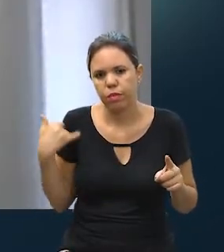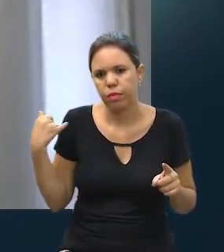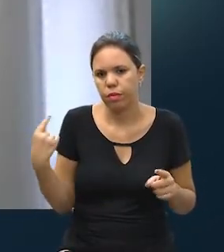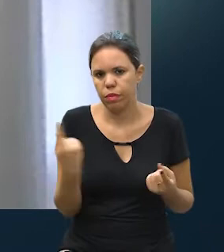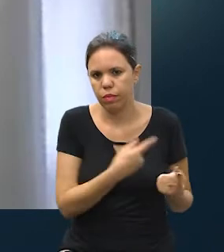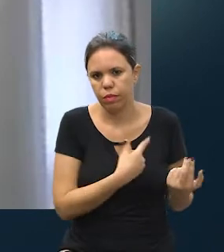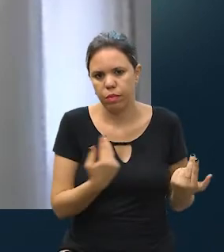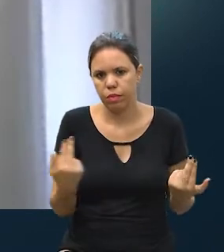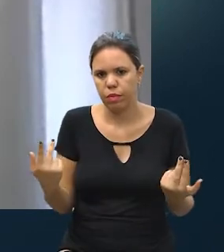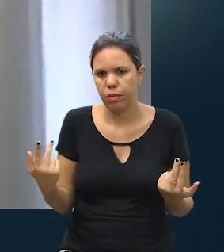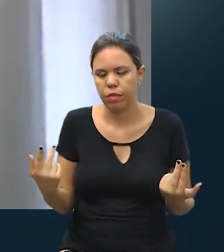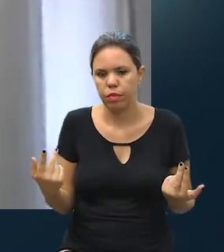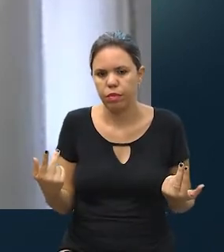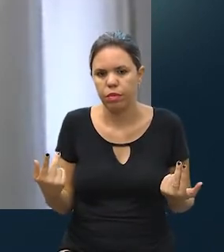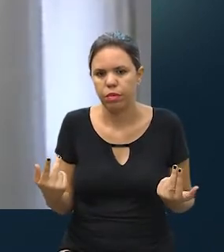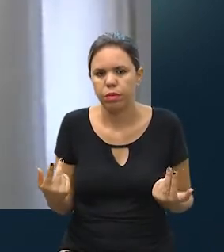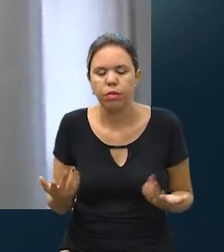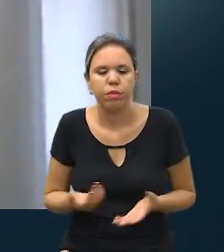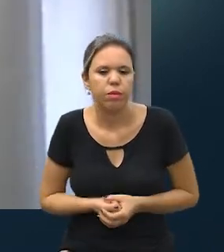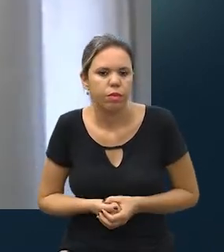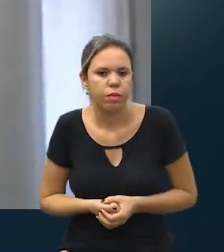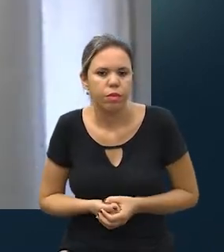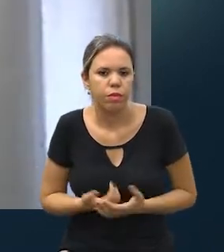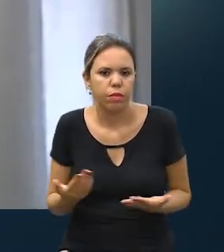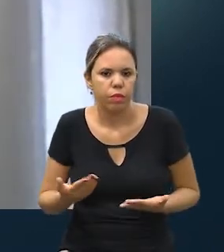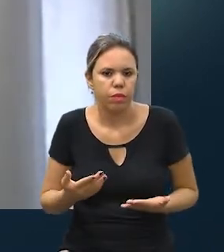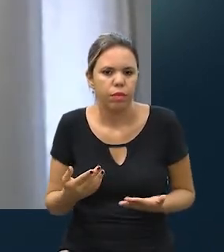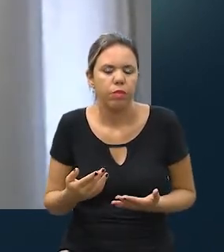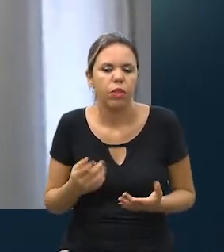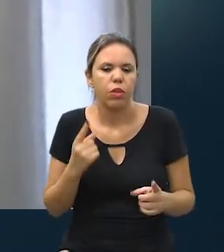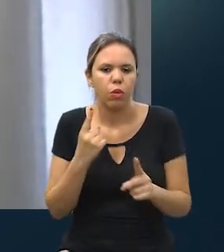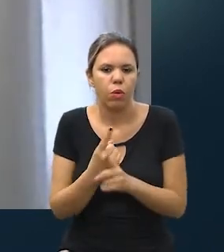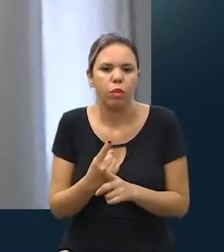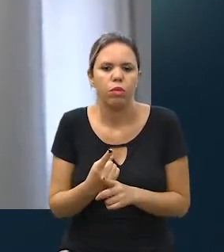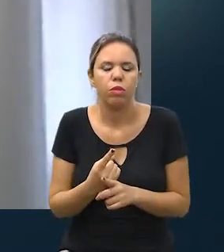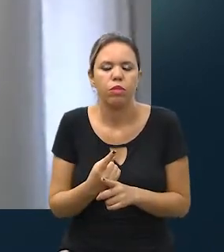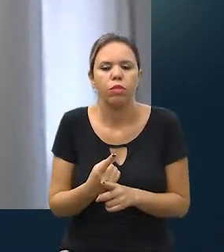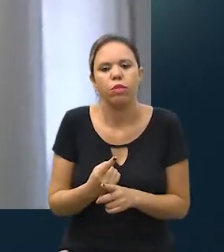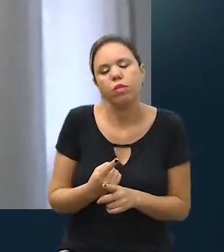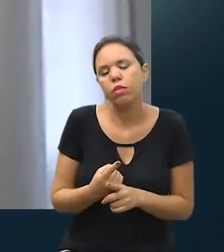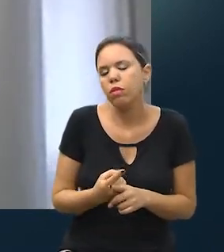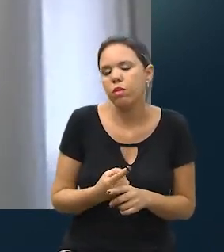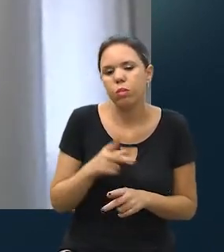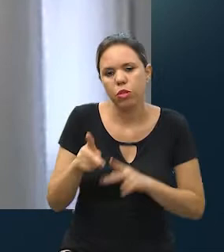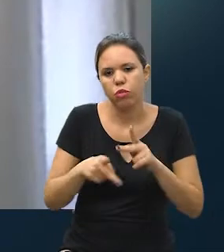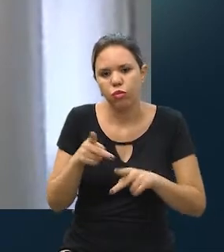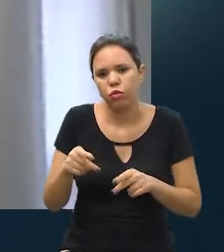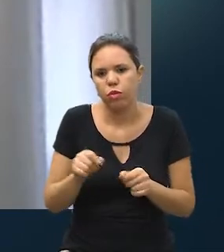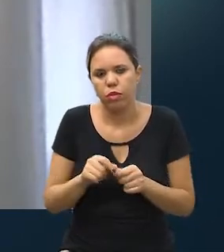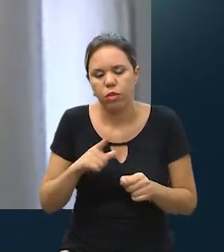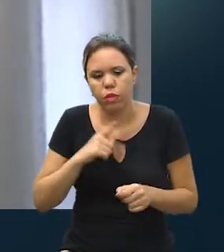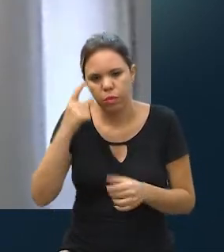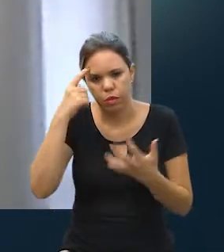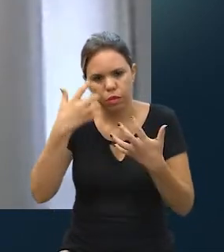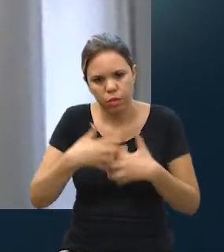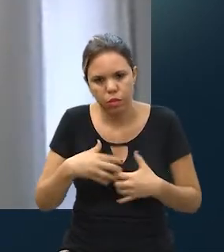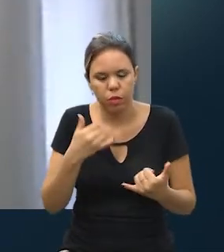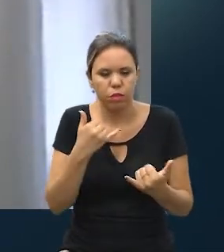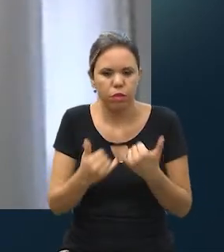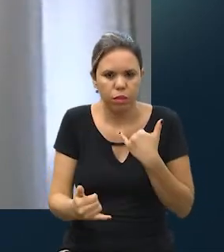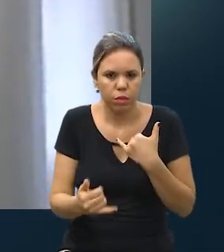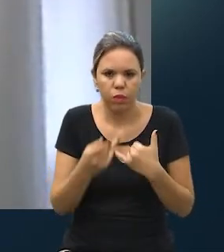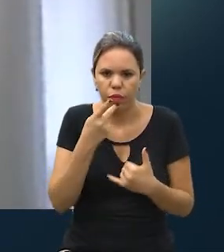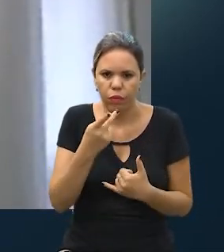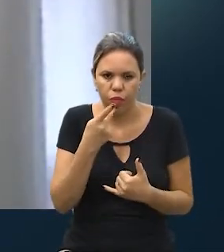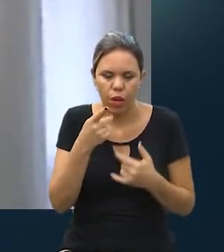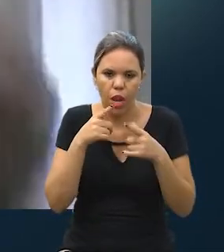gente, né? Então hoje, quando você faz um networking com pessoas que têm pensamentos parecidos, falam a